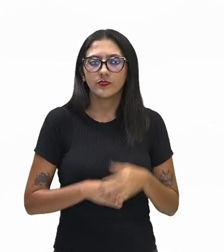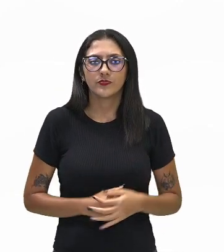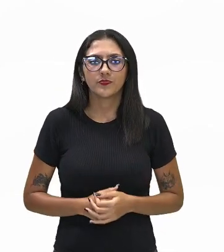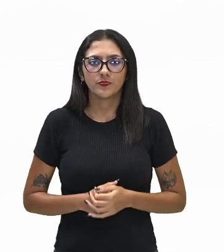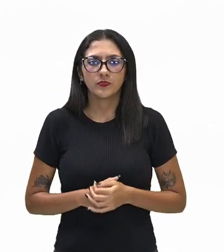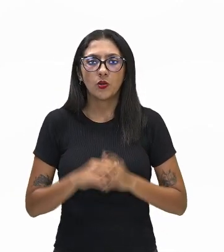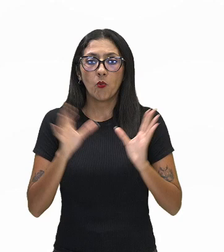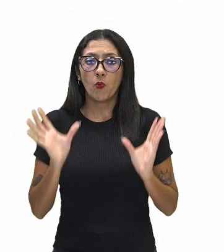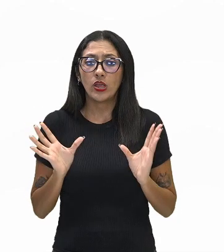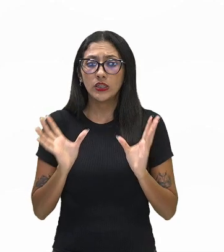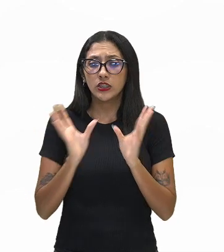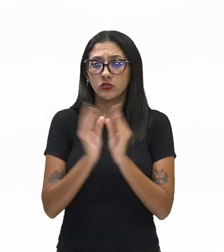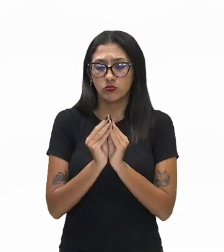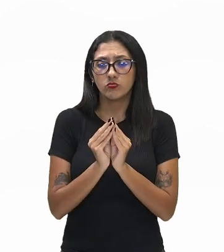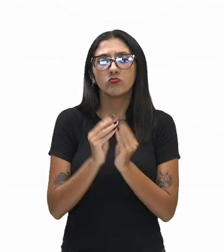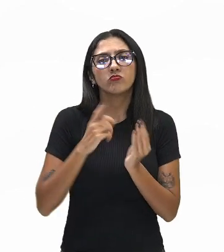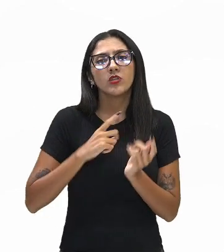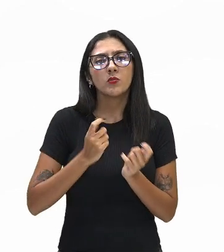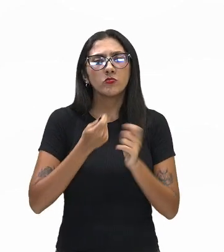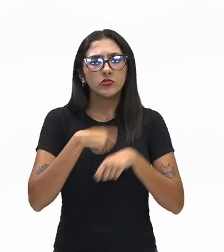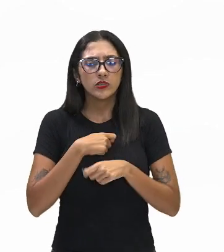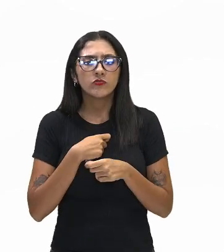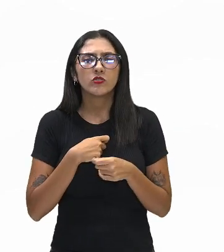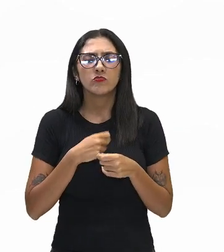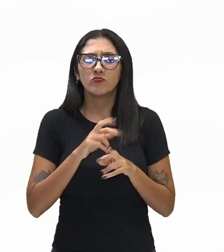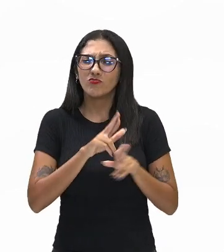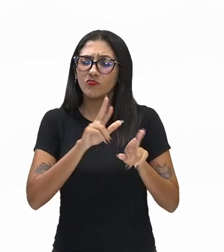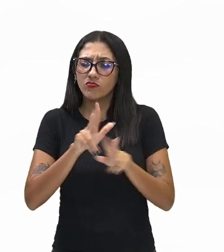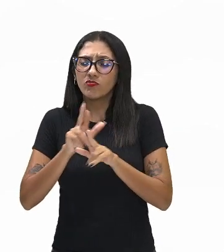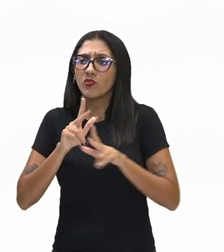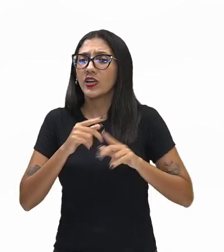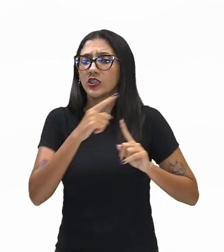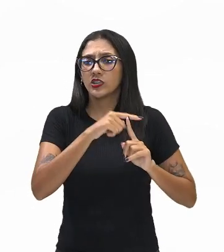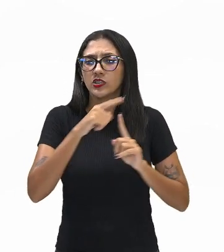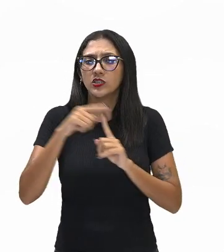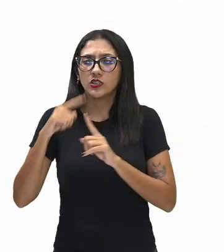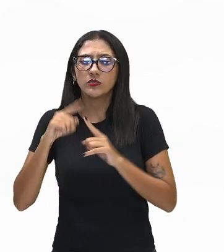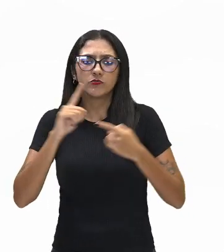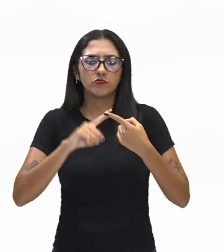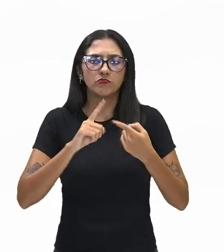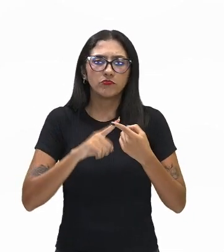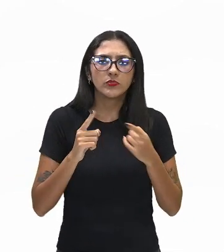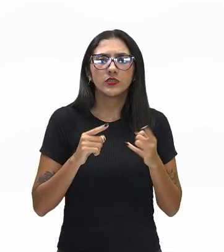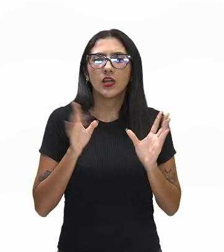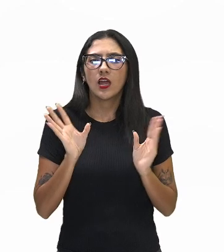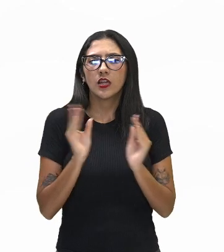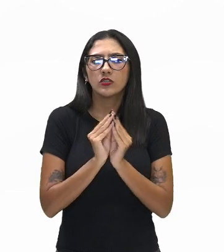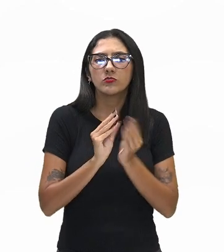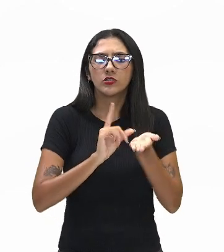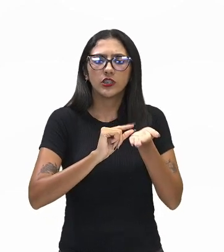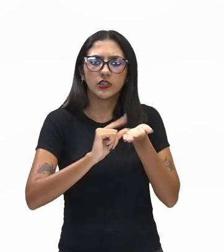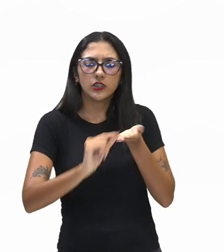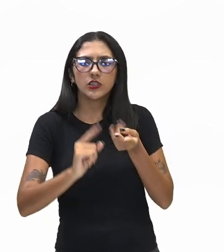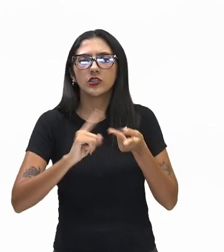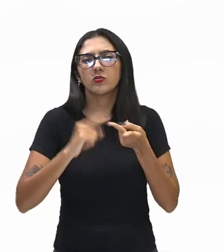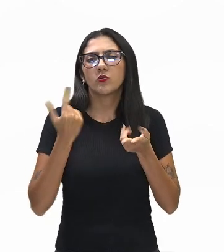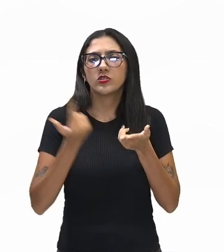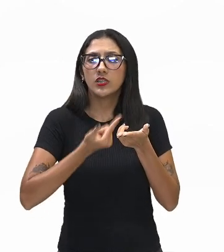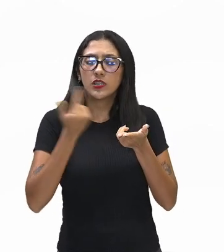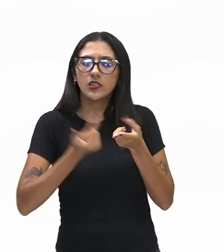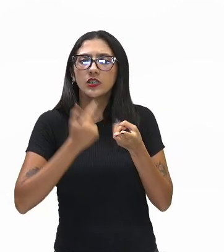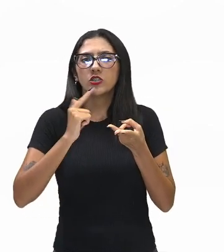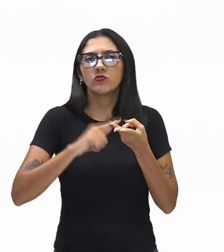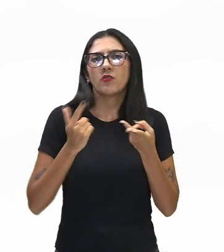apresenta-se em diferentes esferas da vida cotidiana. São resumos de artigos, de livros, de filmes,